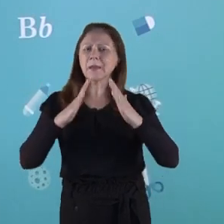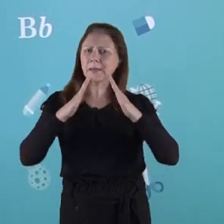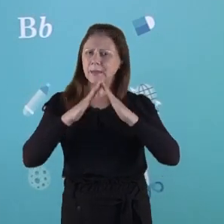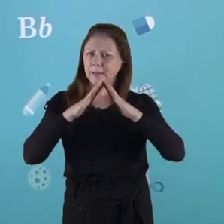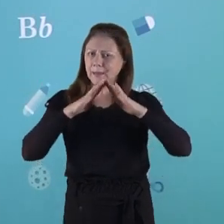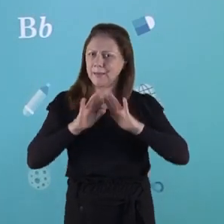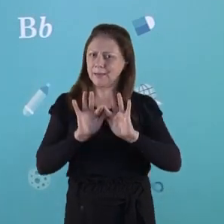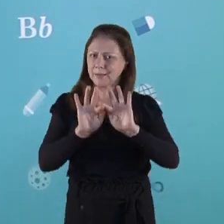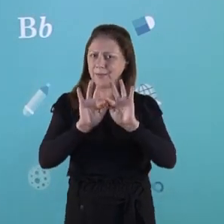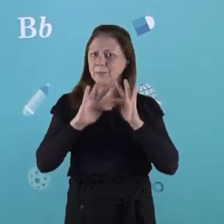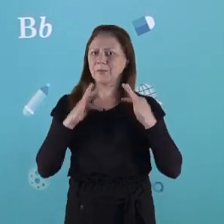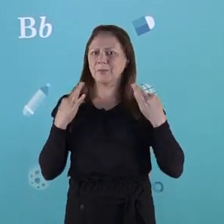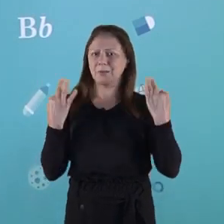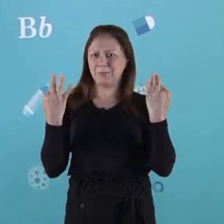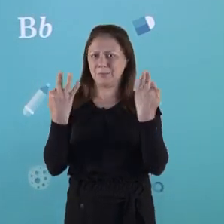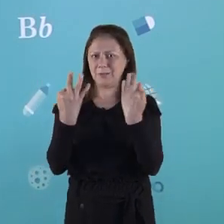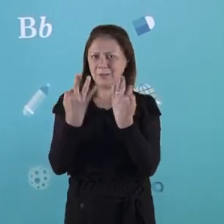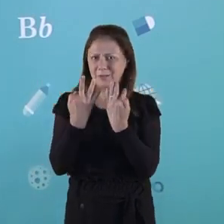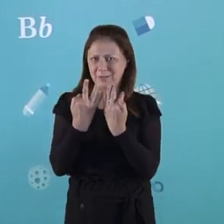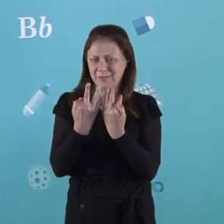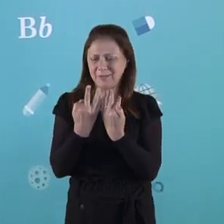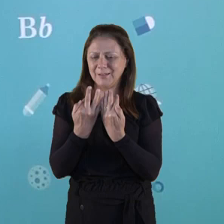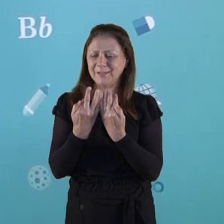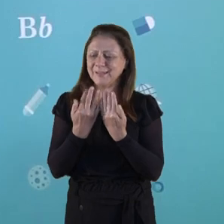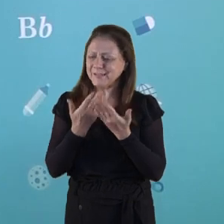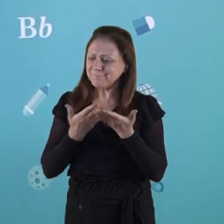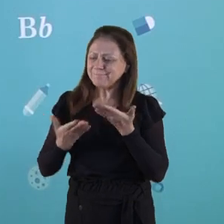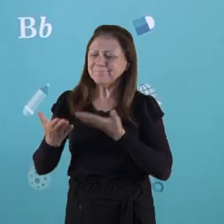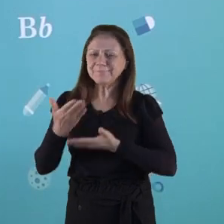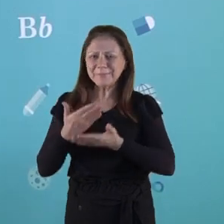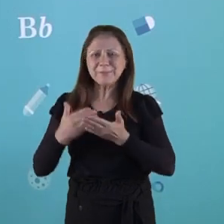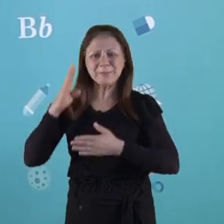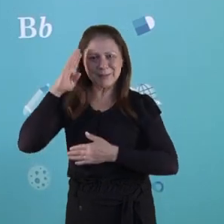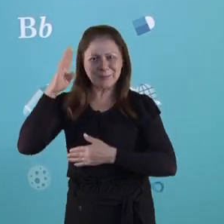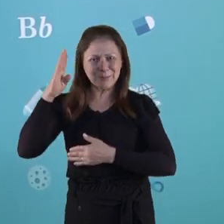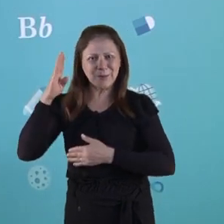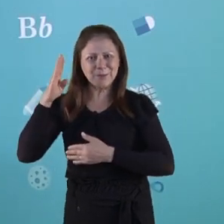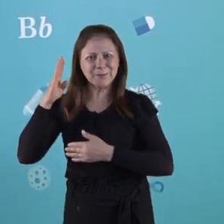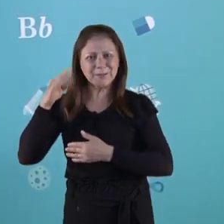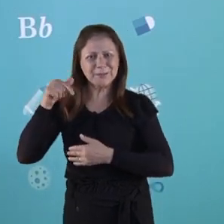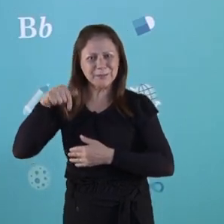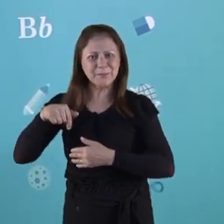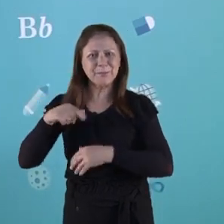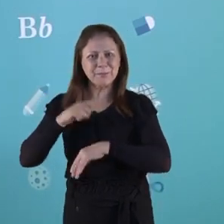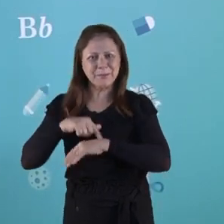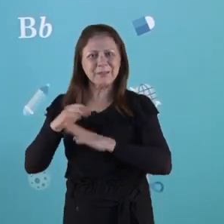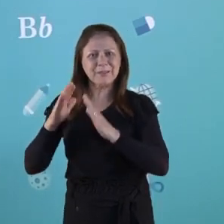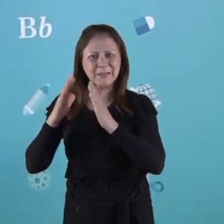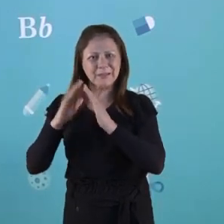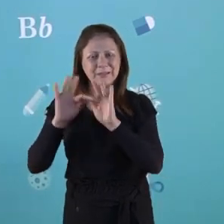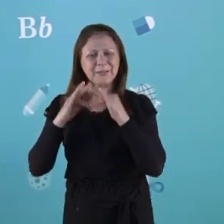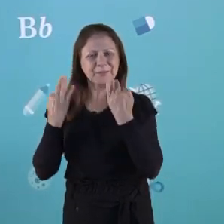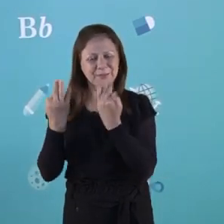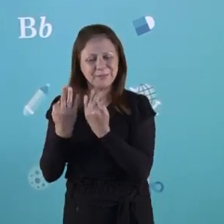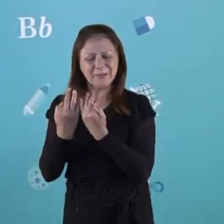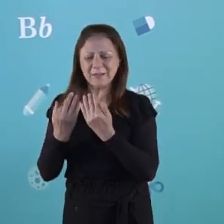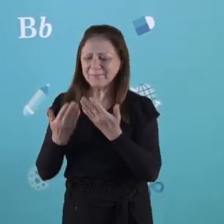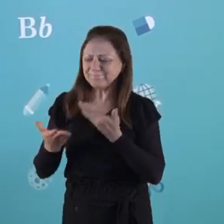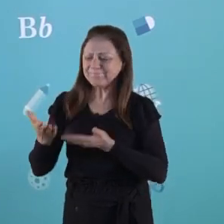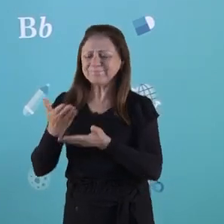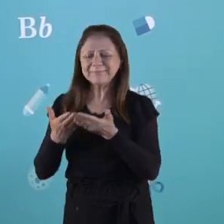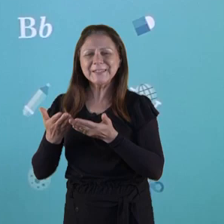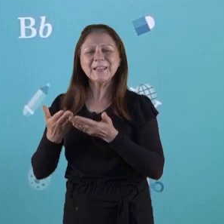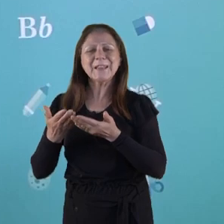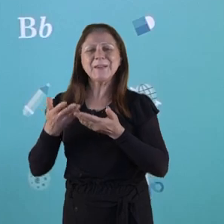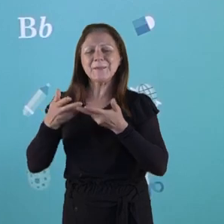a nossa família, né? Colocar nossas relações familiares em primeiro lugar nesse momento. E aí, a gente vai perceber que essa angústia, essa